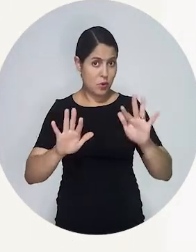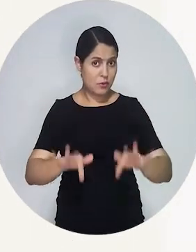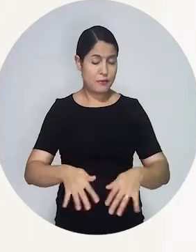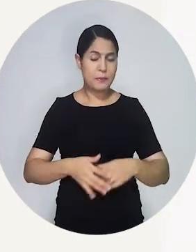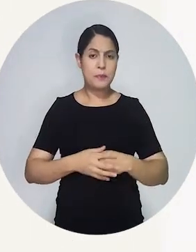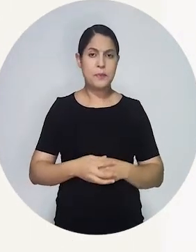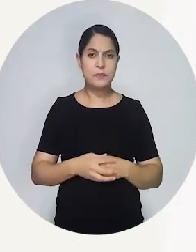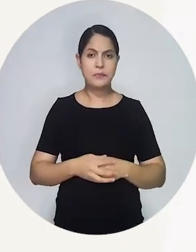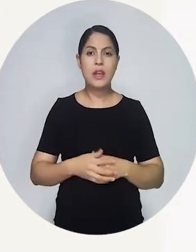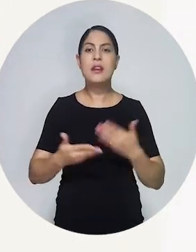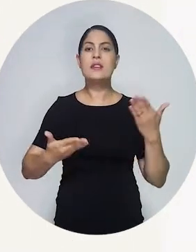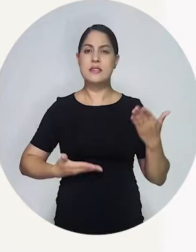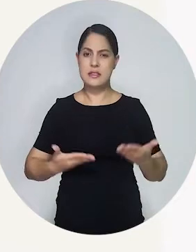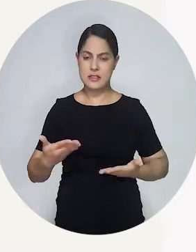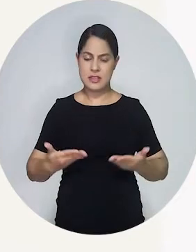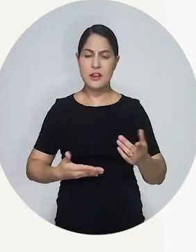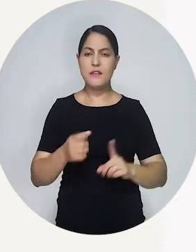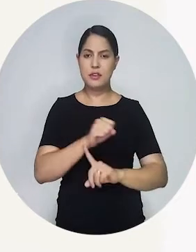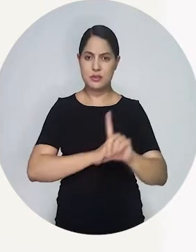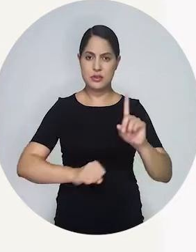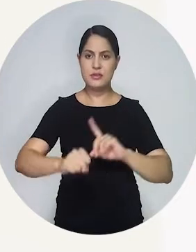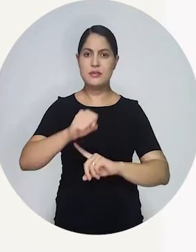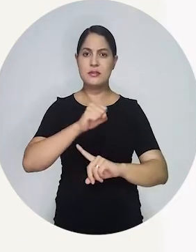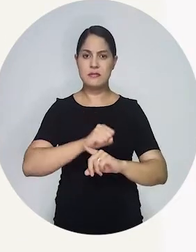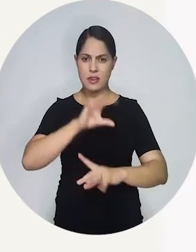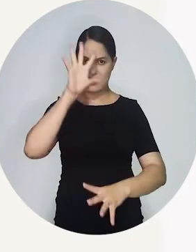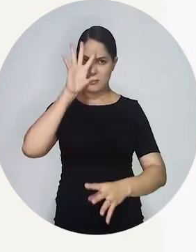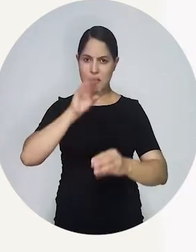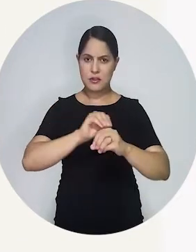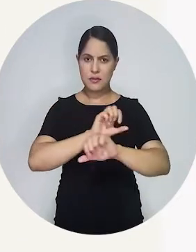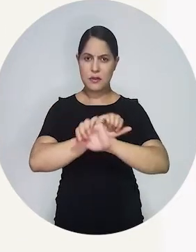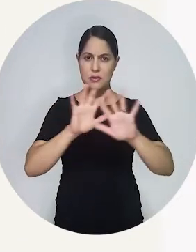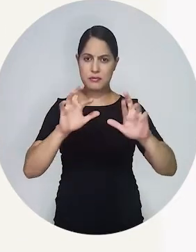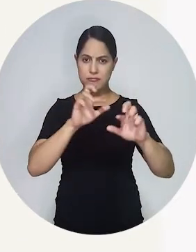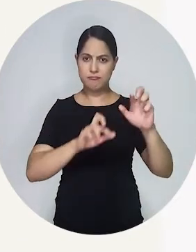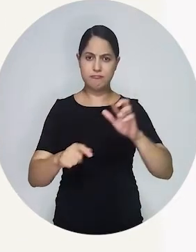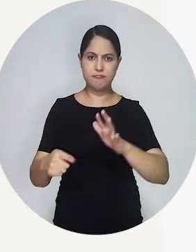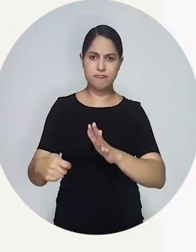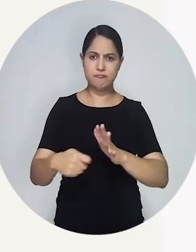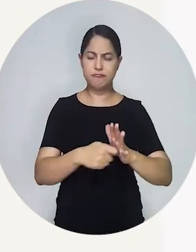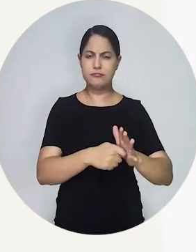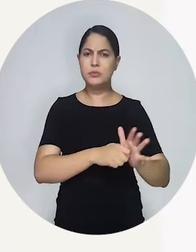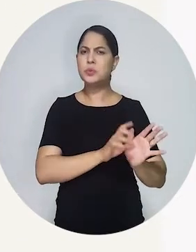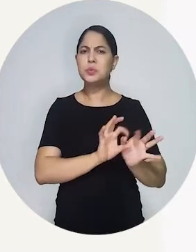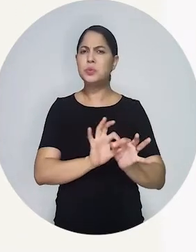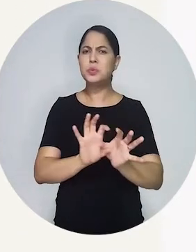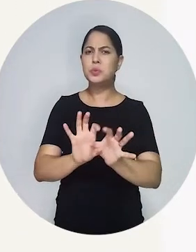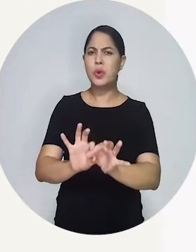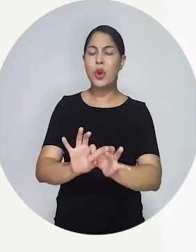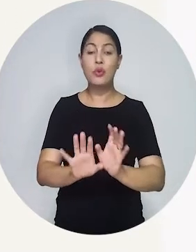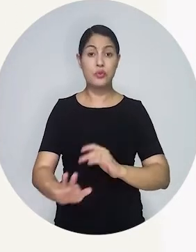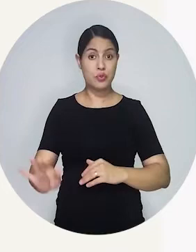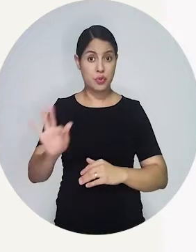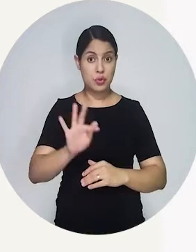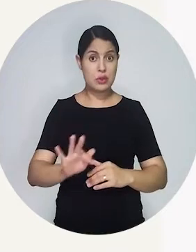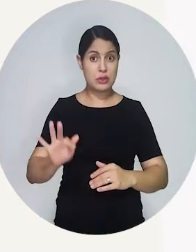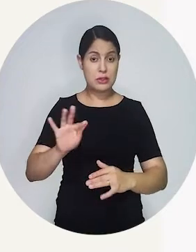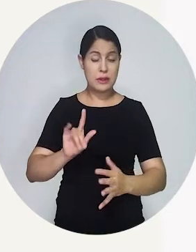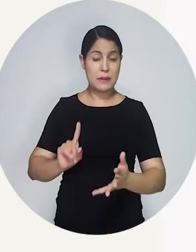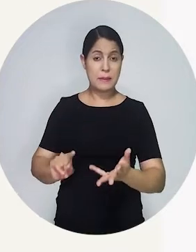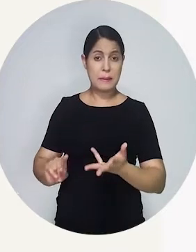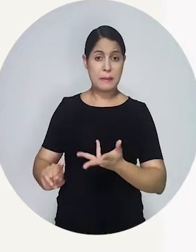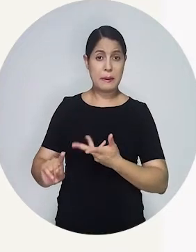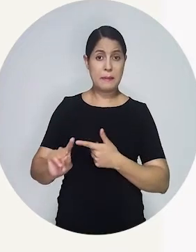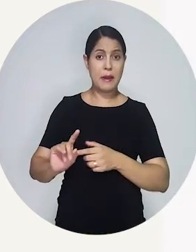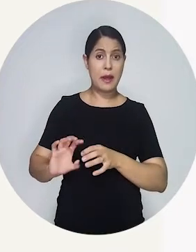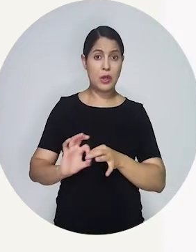de serviços ao Estado brasileiro e à sociedade trouxe ao corregedor compreensão sobre o funcionamento, as mazelas e os